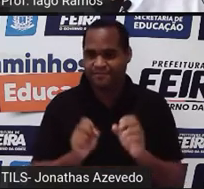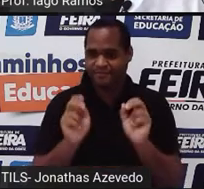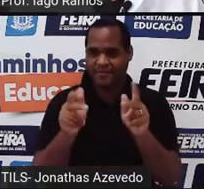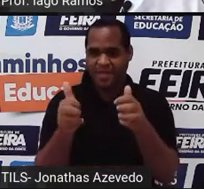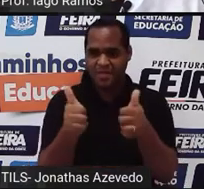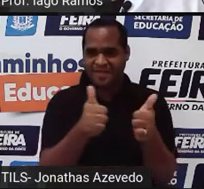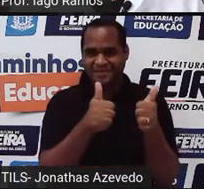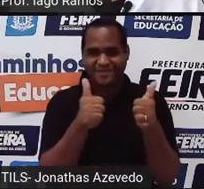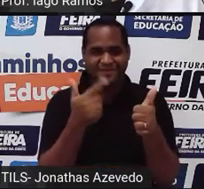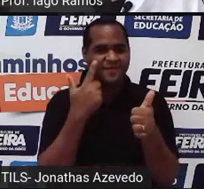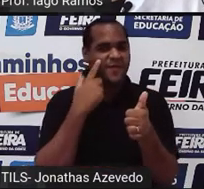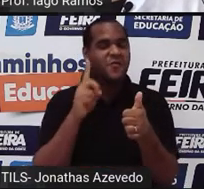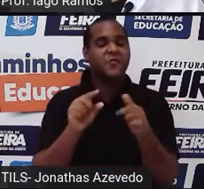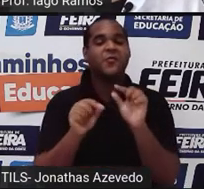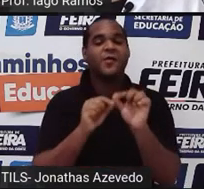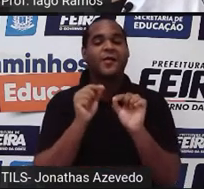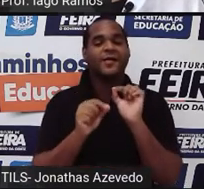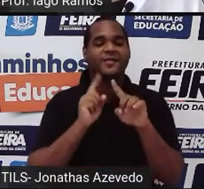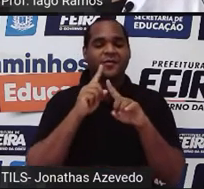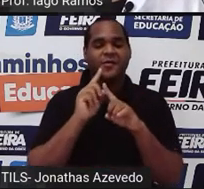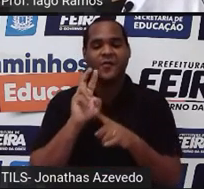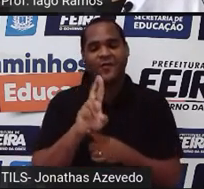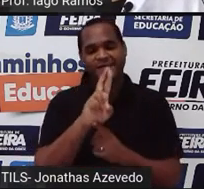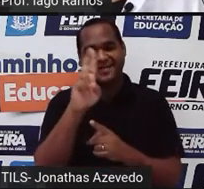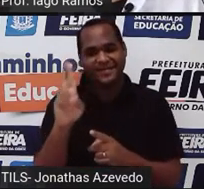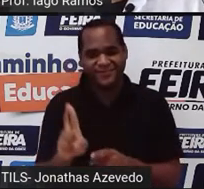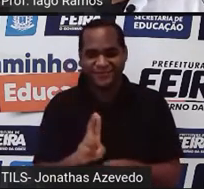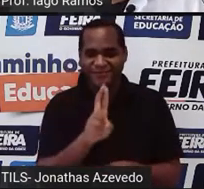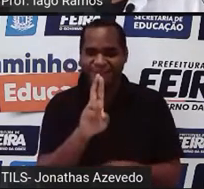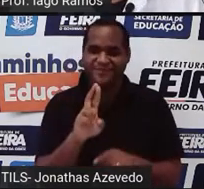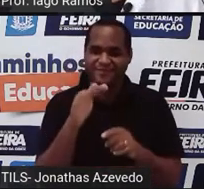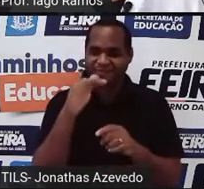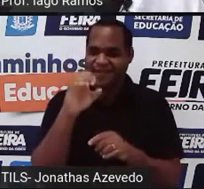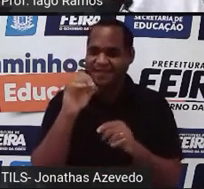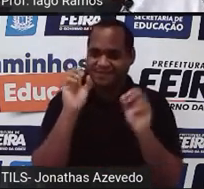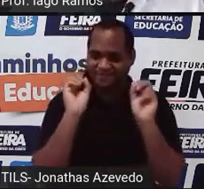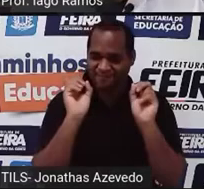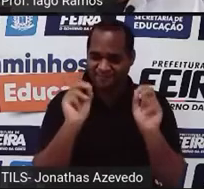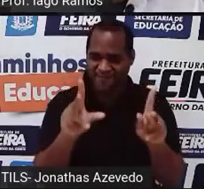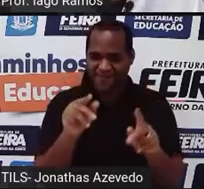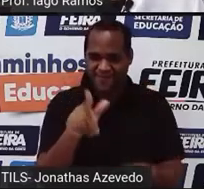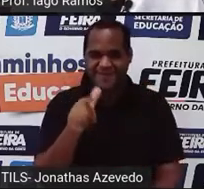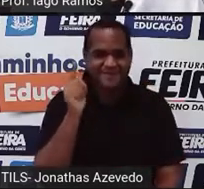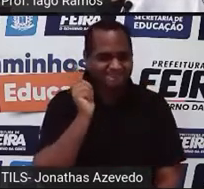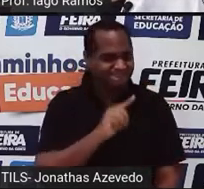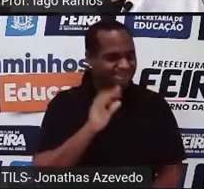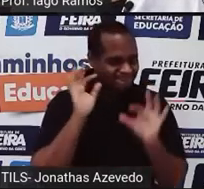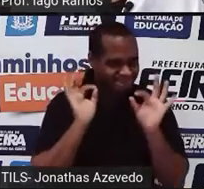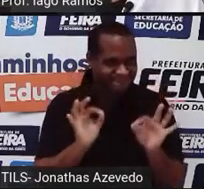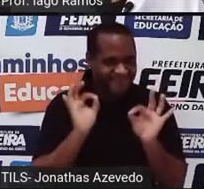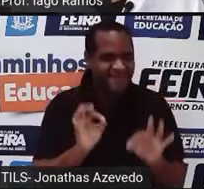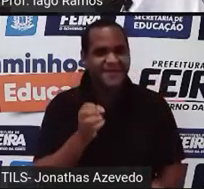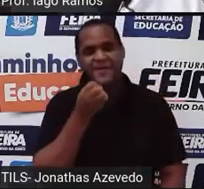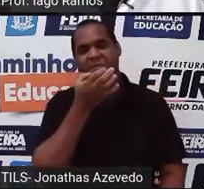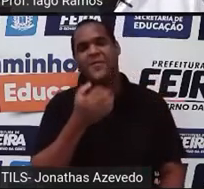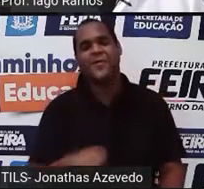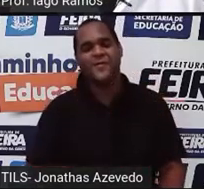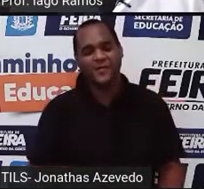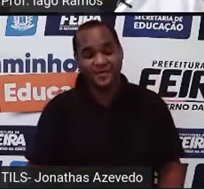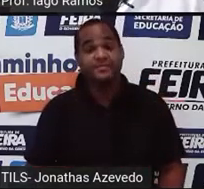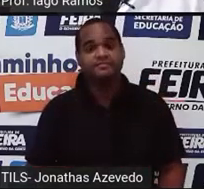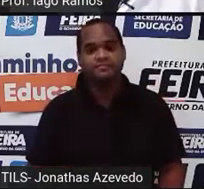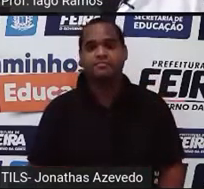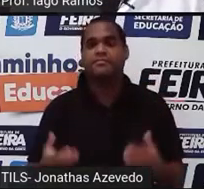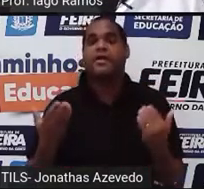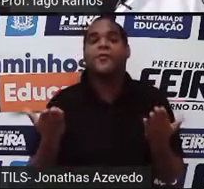Beleza, essa daí é a rotação. Nota 10 para você. Tenho certeza que você acertou, né?